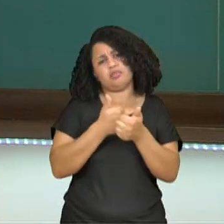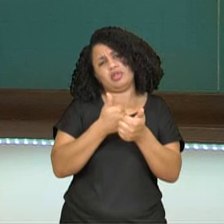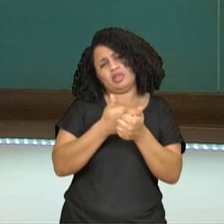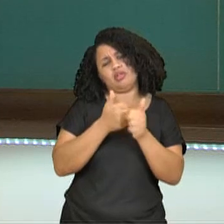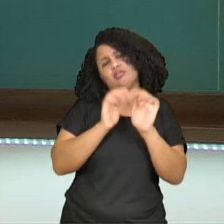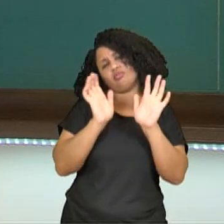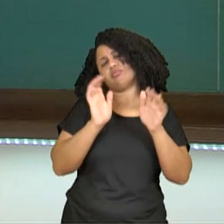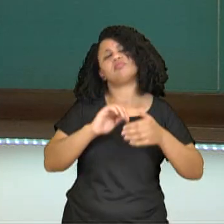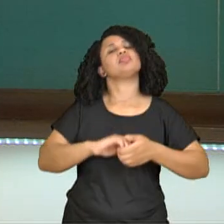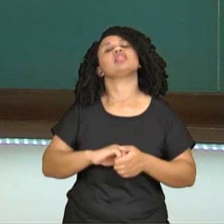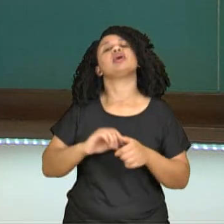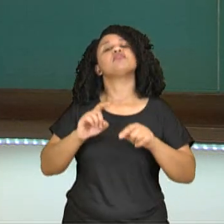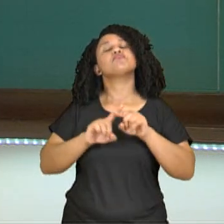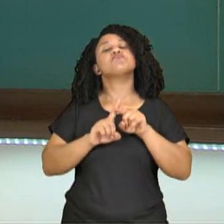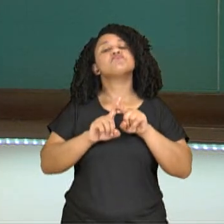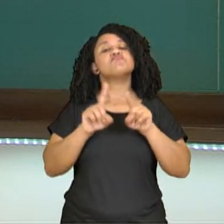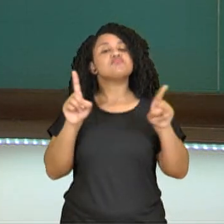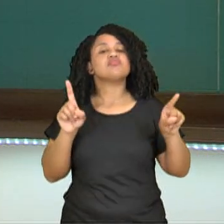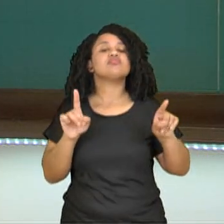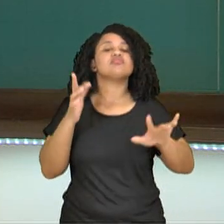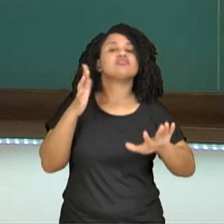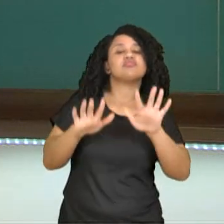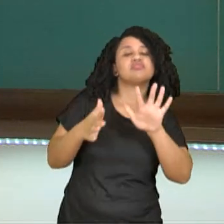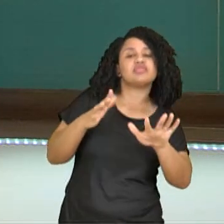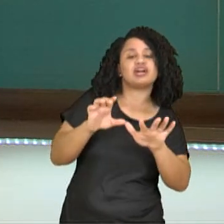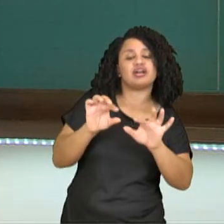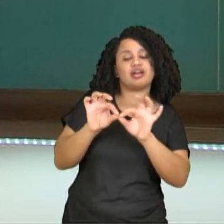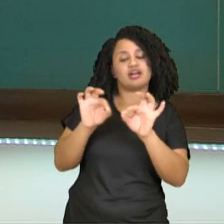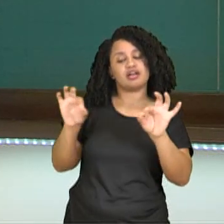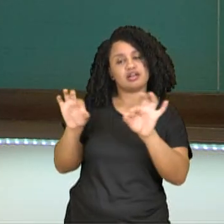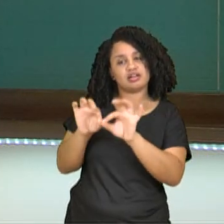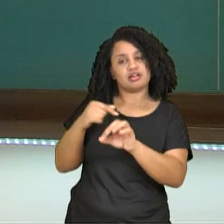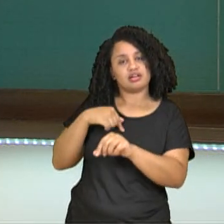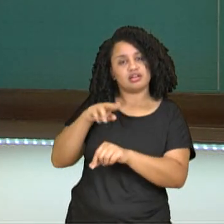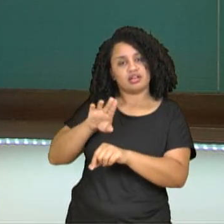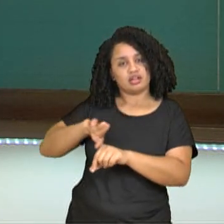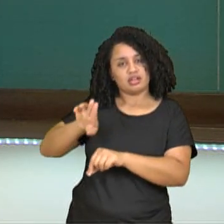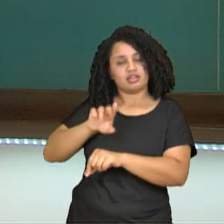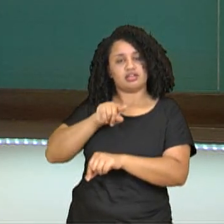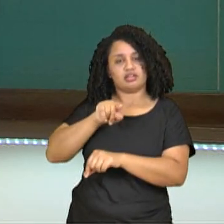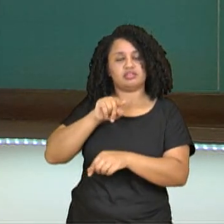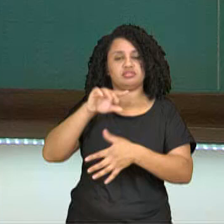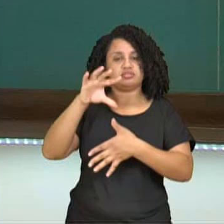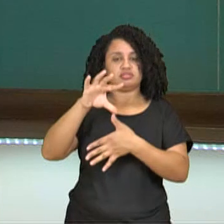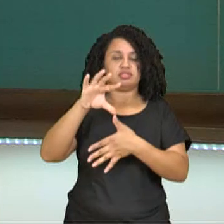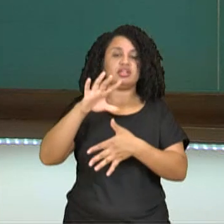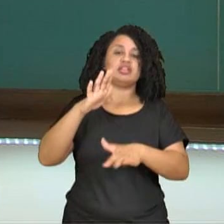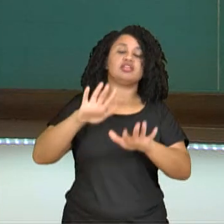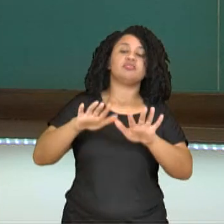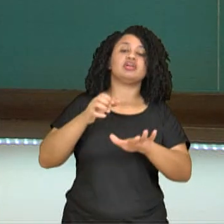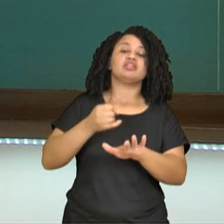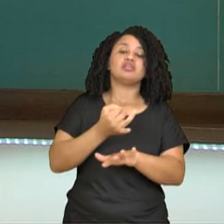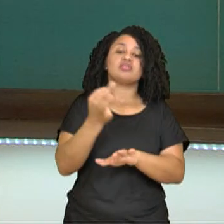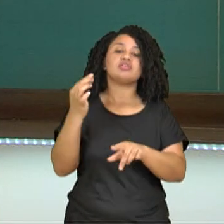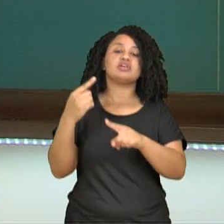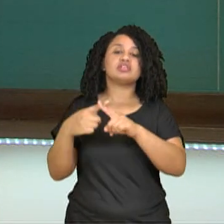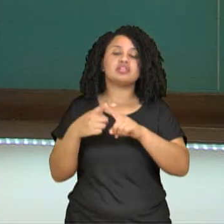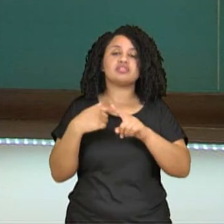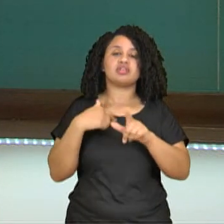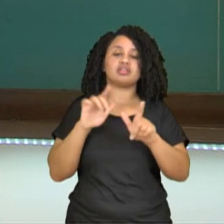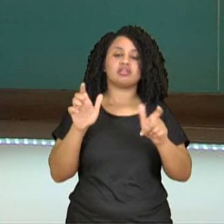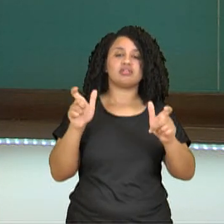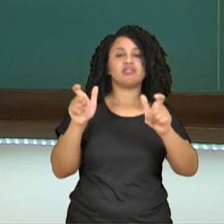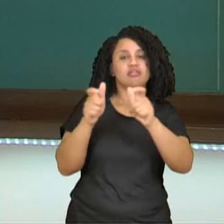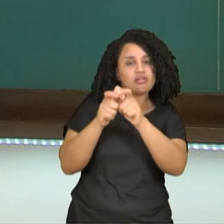outro. Mas, dependendo da escala utilizada no mapa, dependendo da quantidade de vezes que aquela área foi